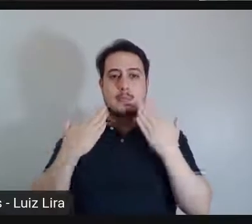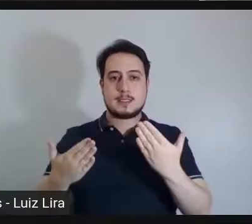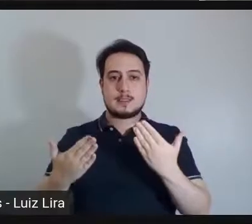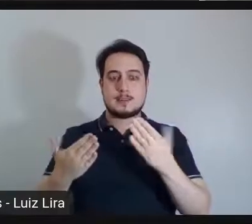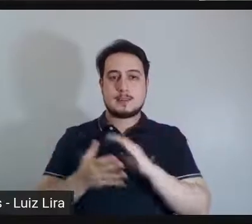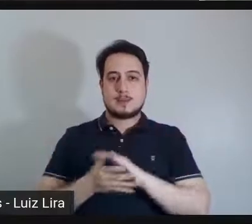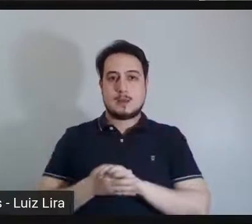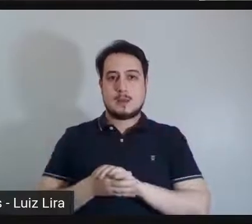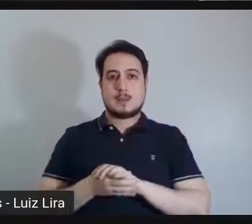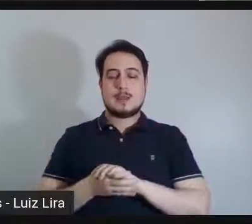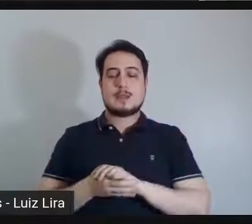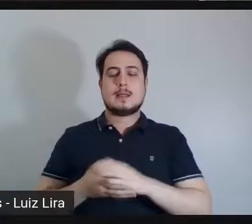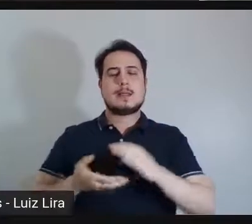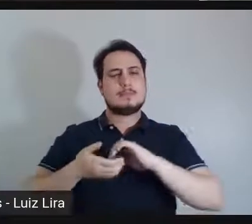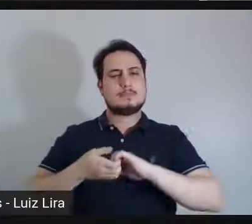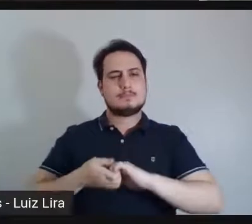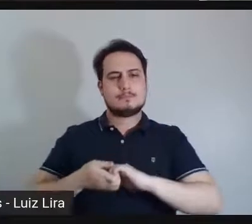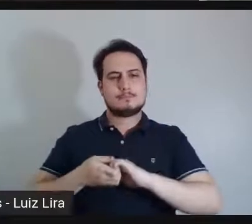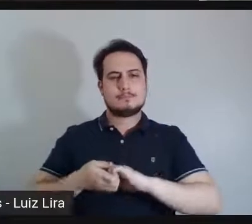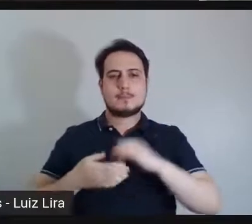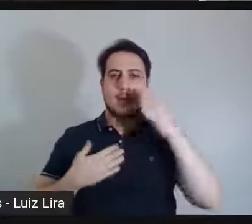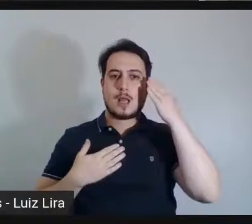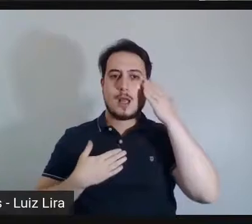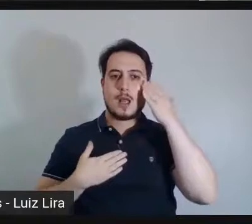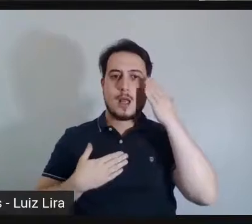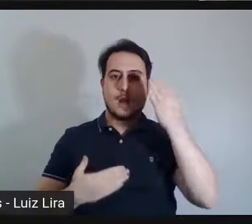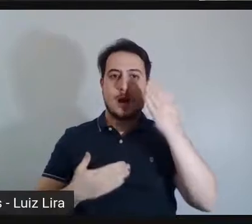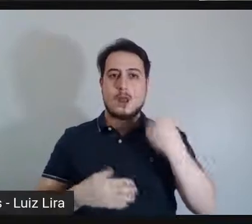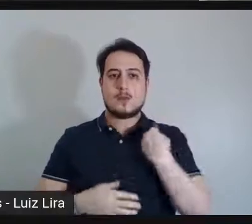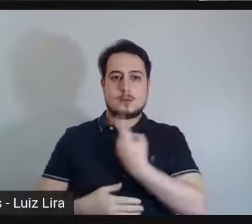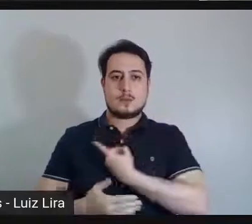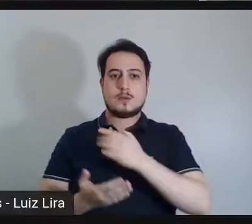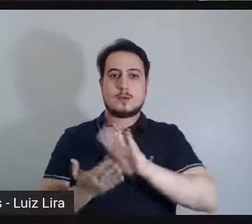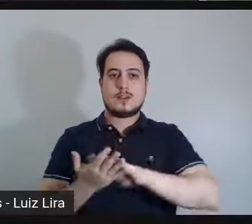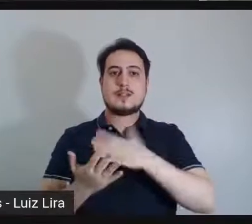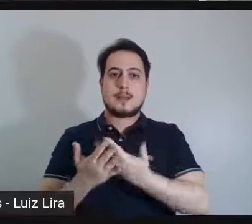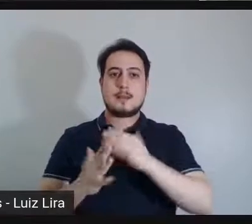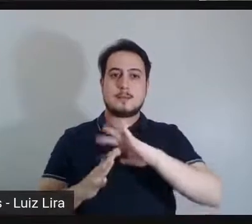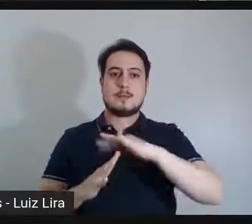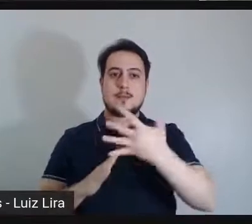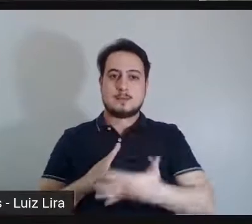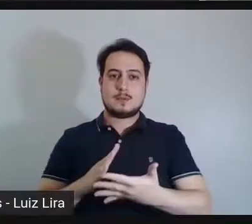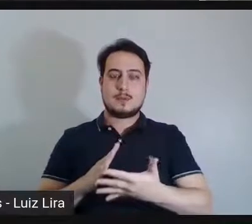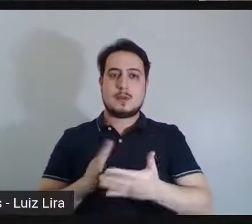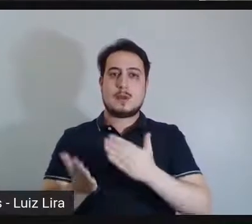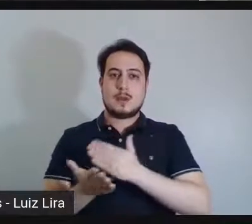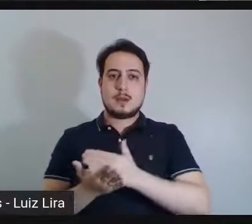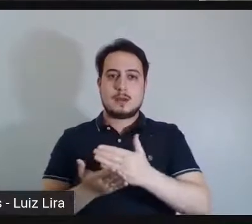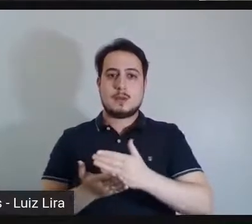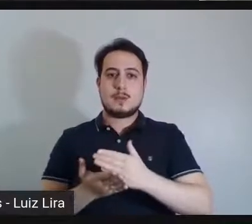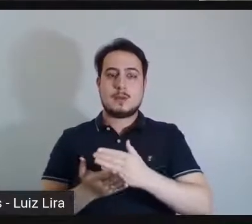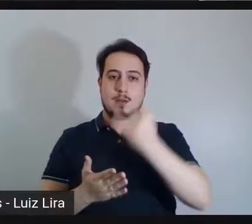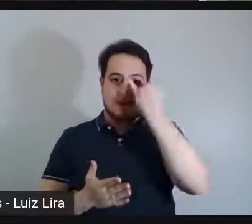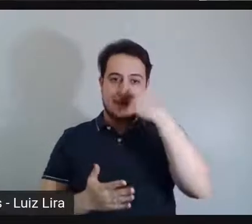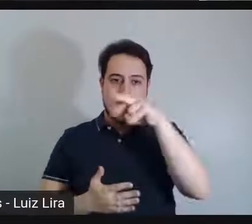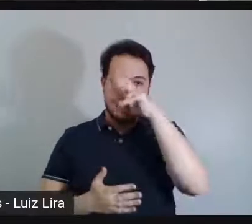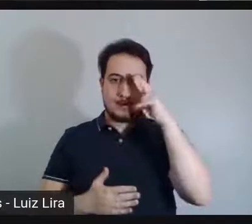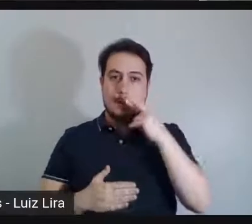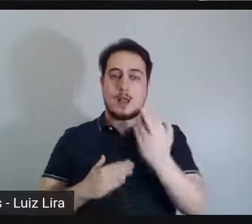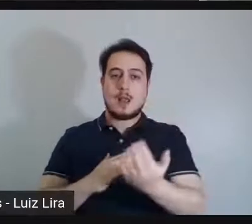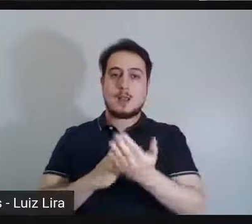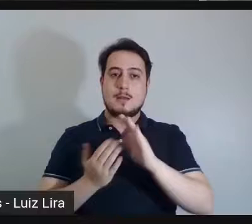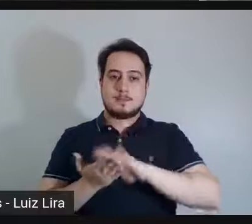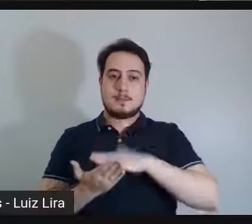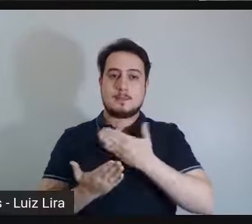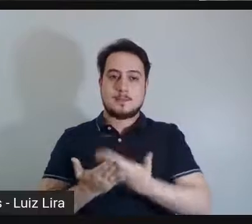eu queria cumprimentar e agradecer aos nossos intérpretes de Libras. Começou aqui com o Luiz Lira, que está nos ajudando, e